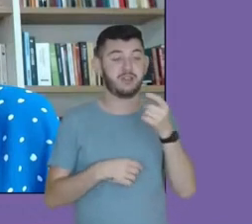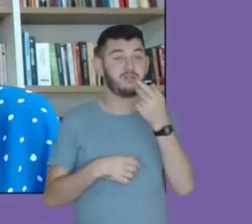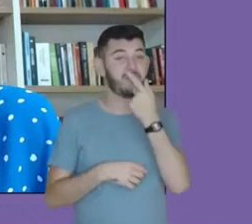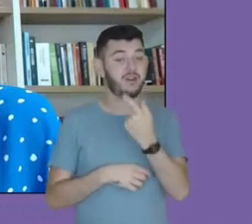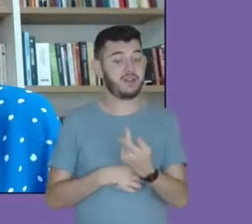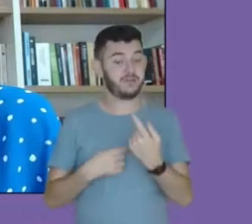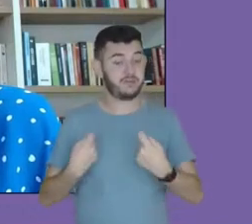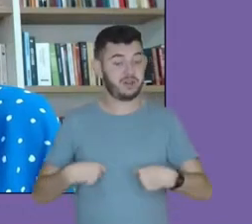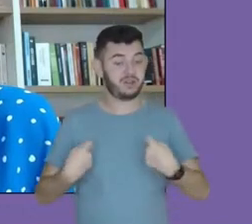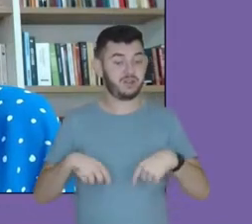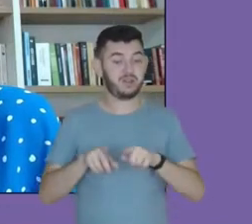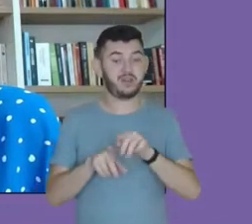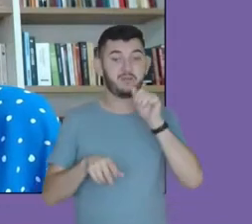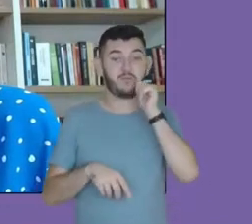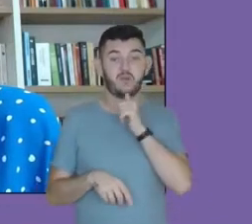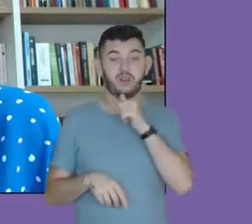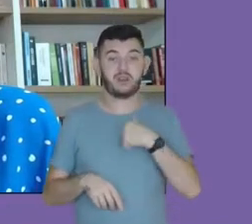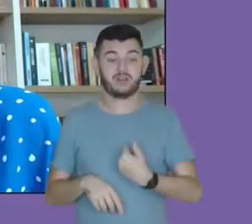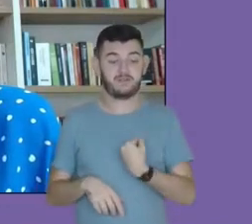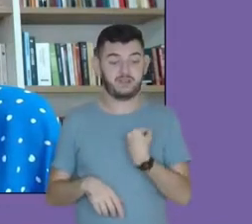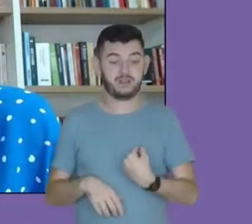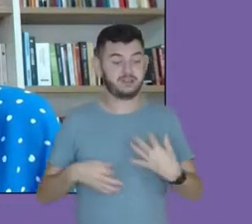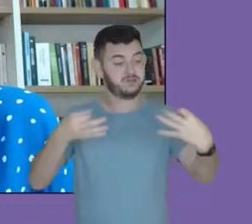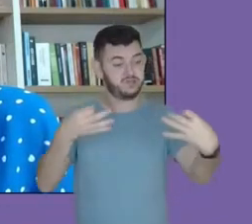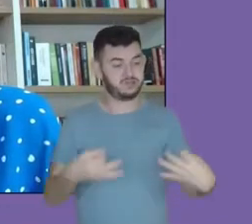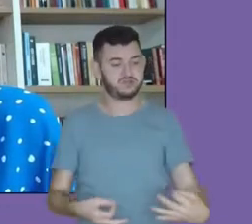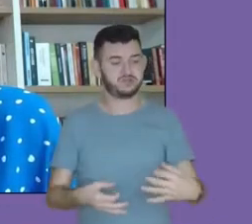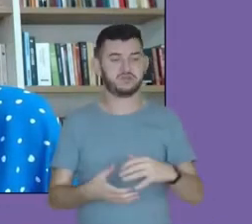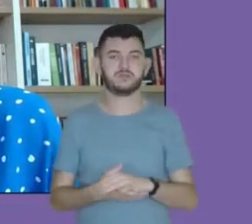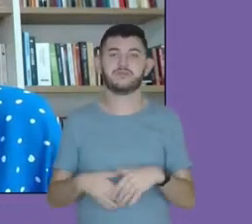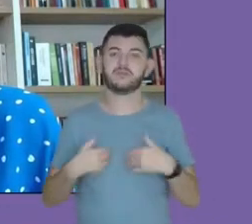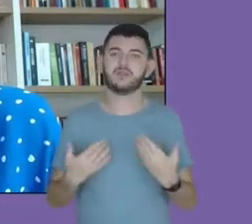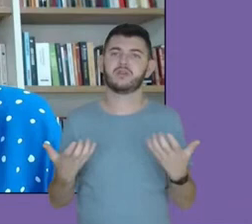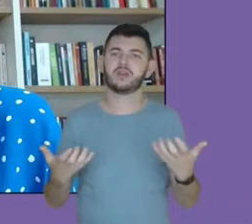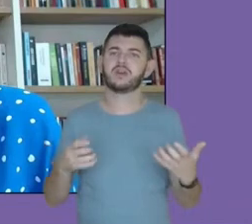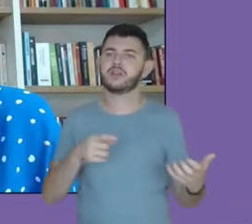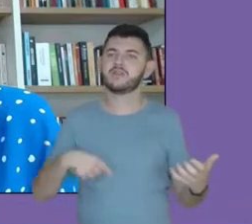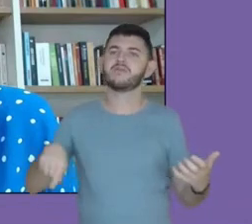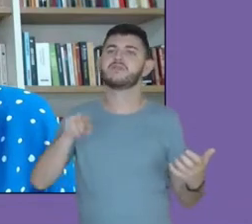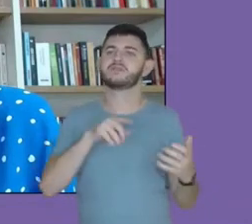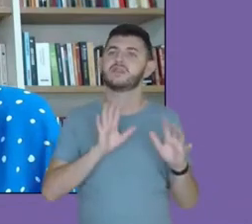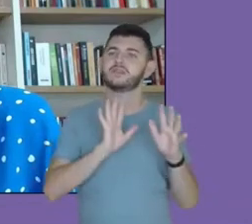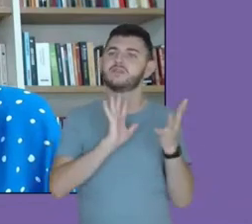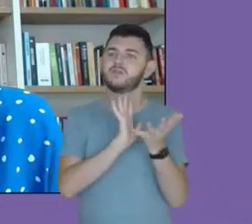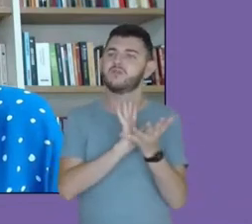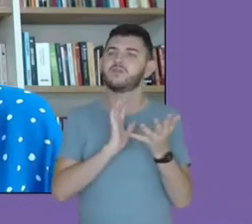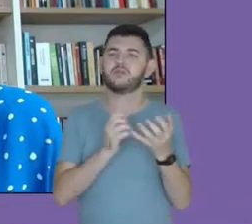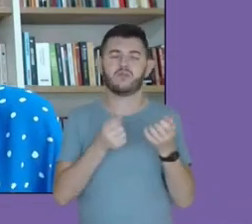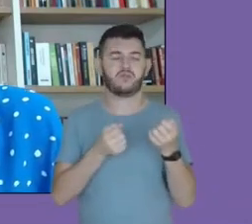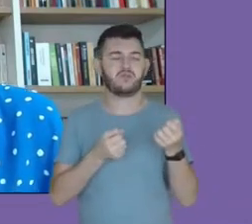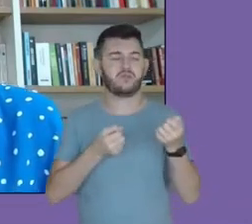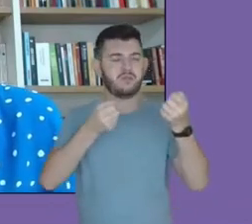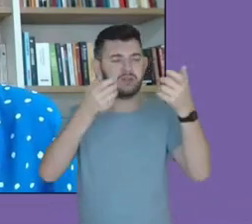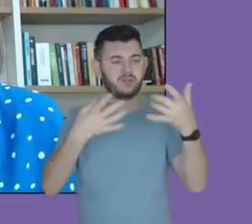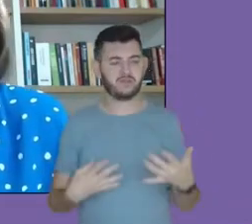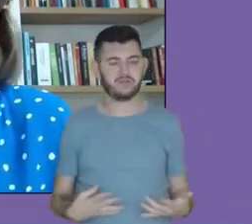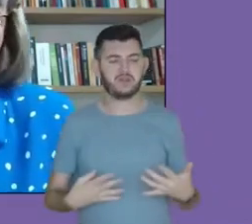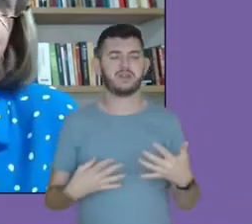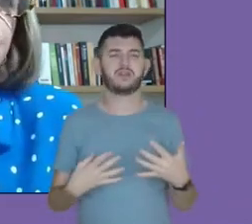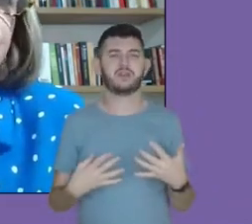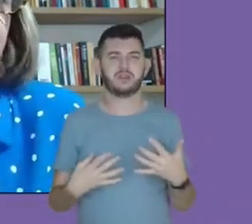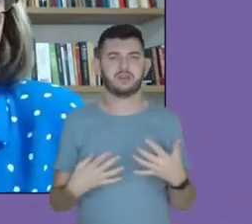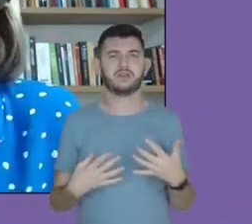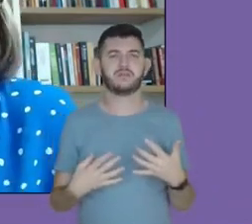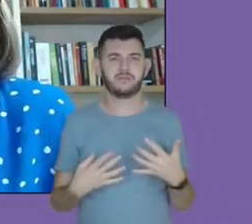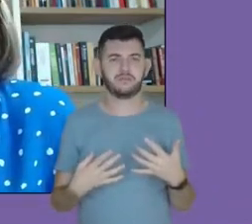das mulheres. Eu queria que vocês quatro comentassem essas duas abordagens antes da gente passar para o